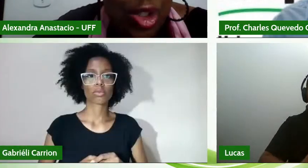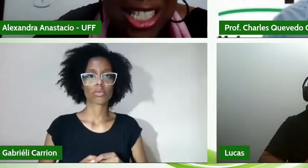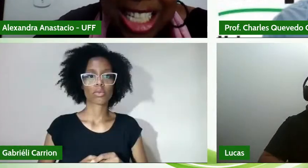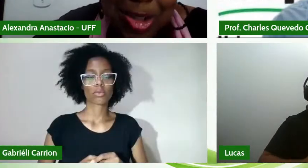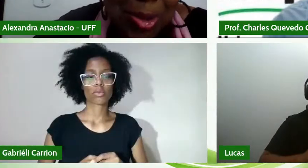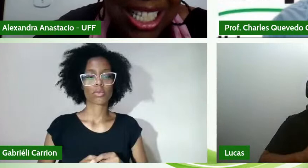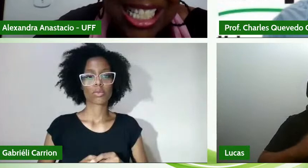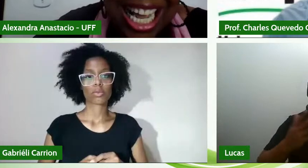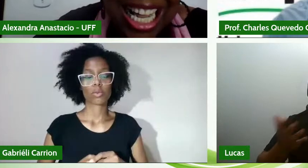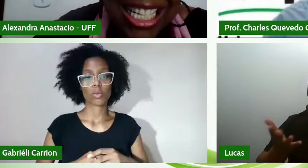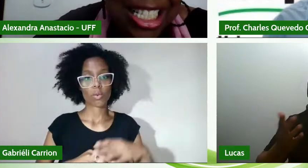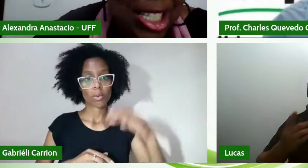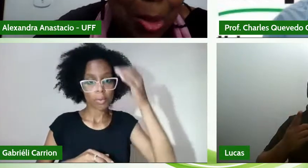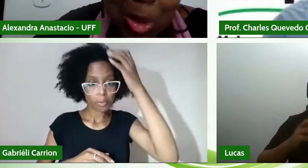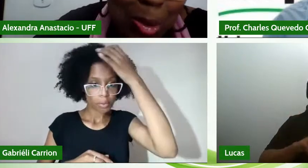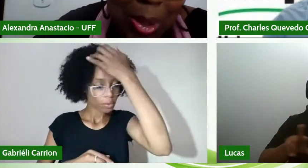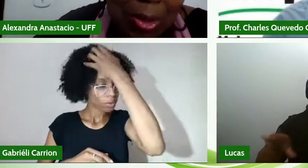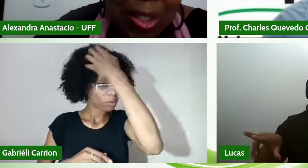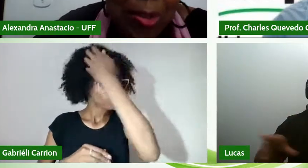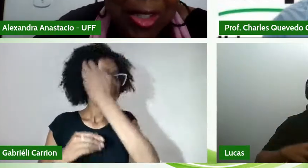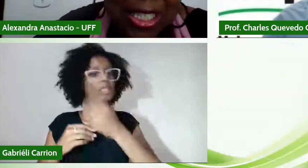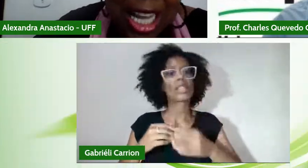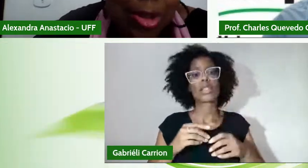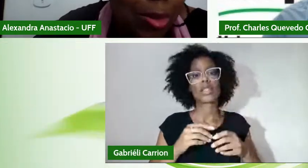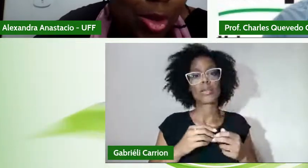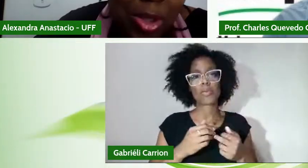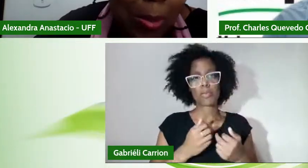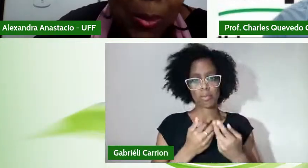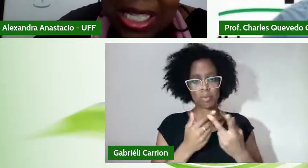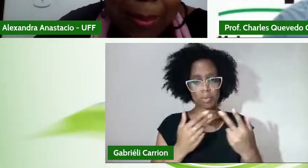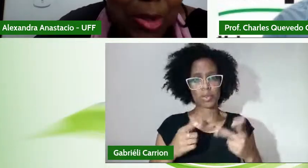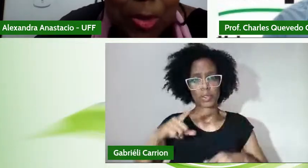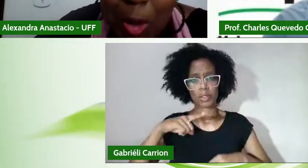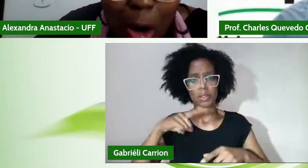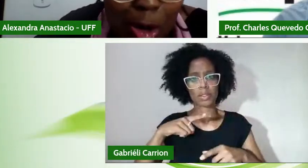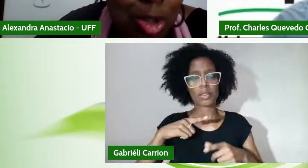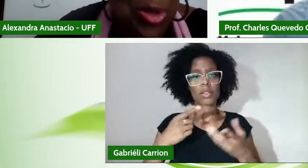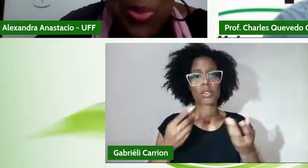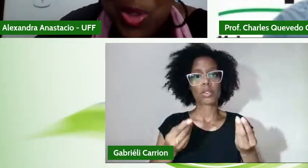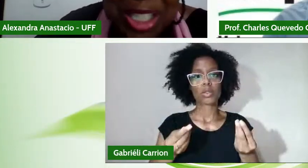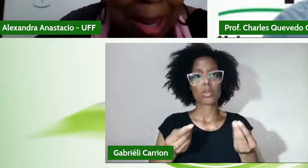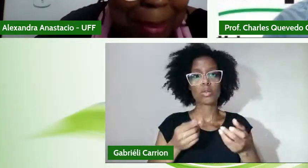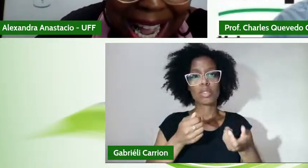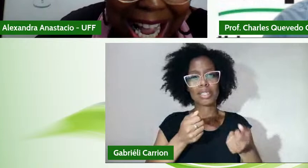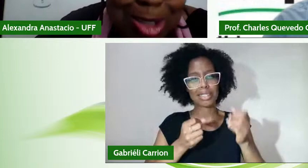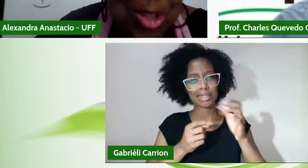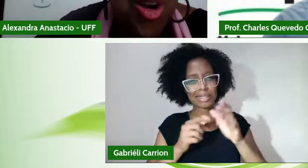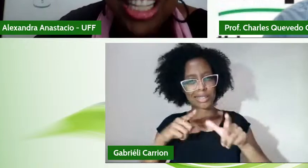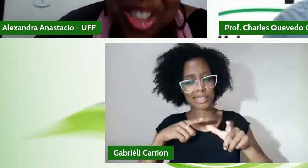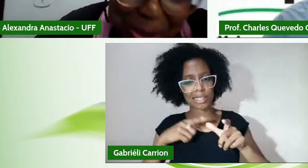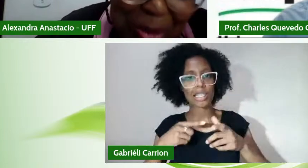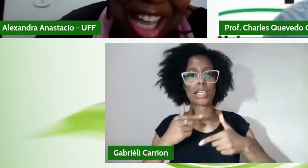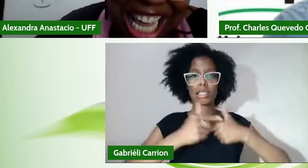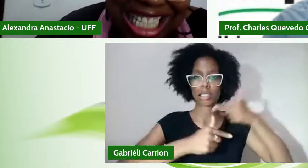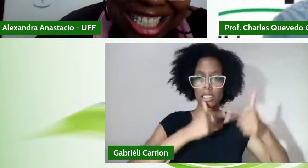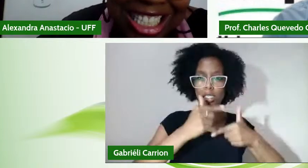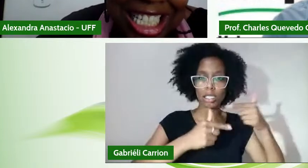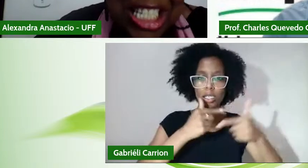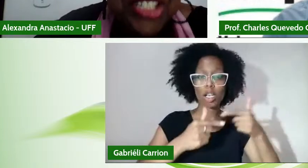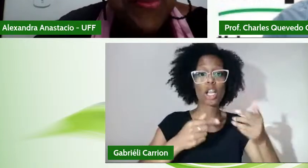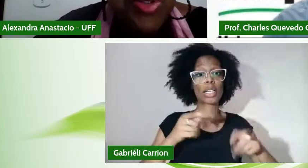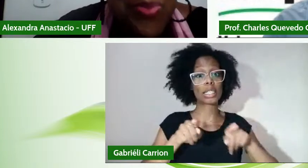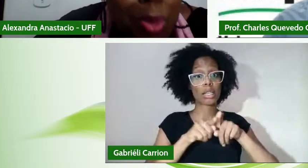a questões étnico-raciais, elas se construíram dentro da universidade com a construção, por exemplo, de fóruns, de grupos de trabalho, de rodas de